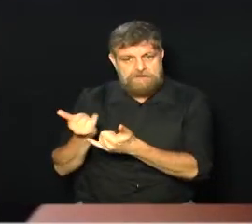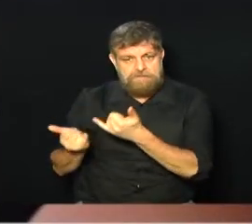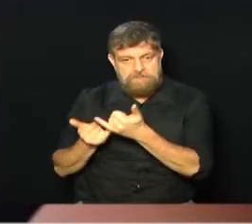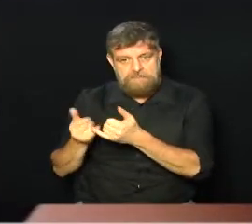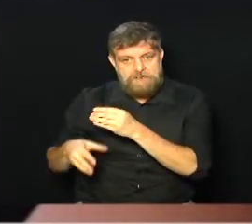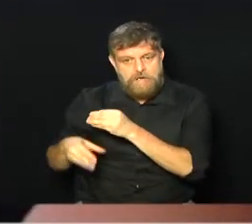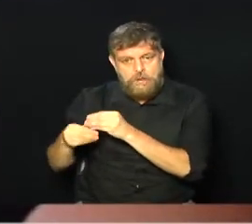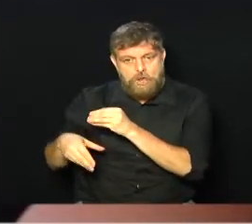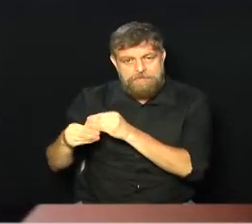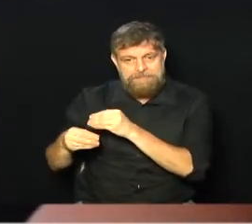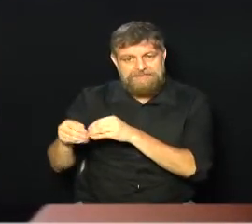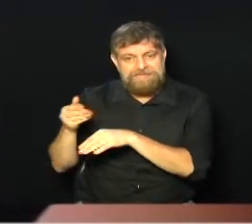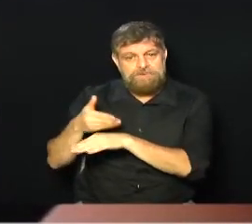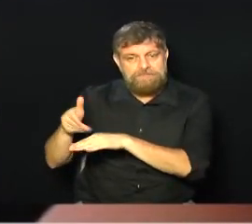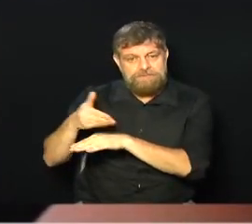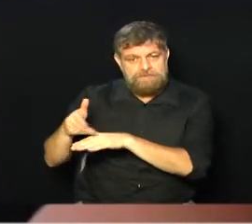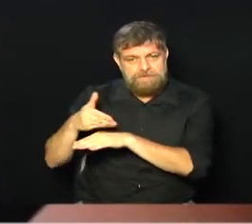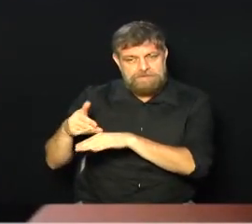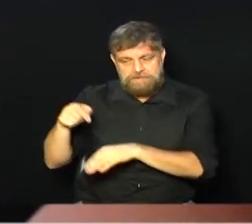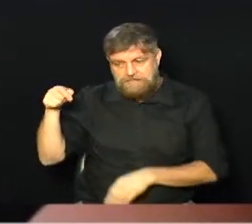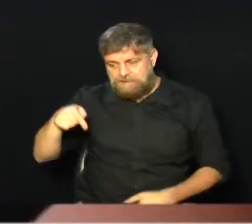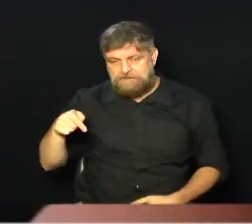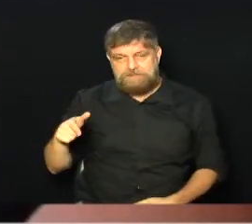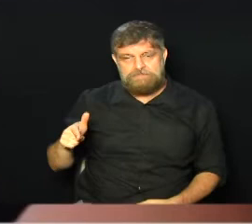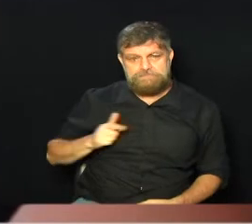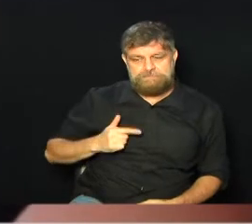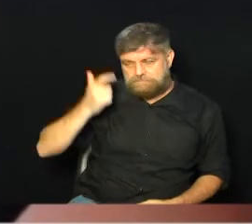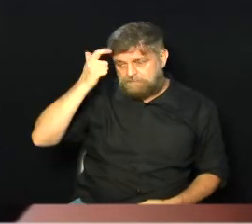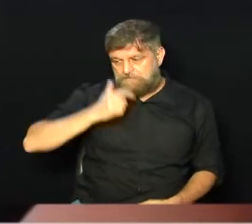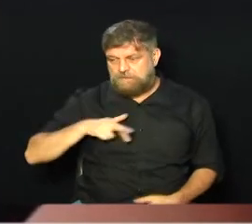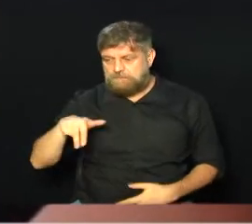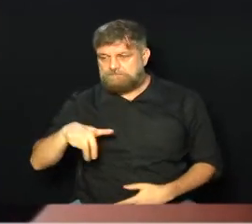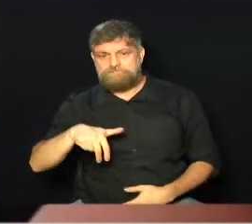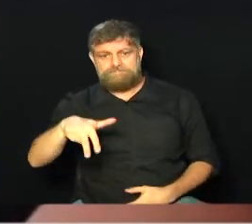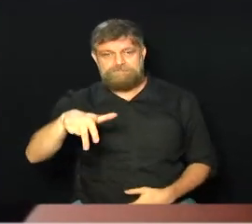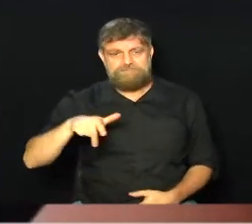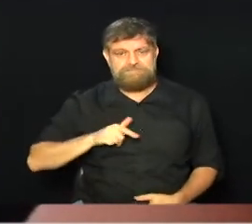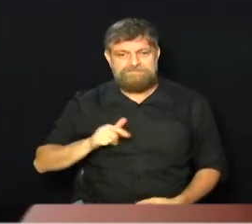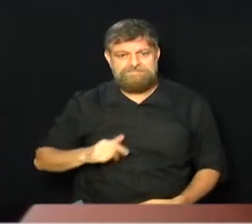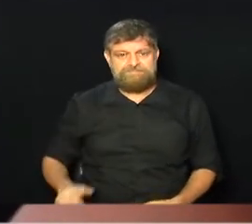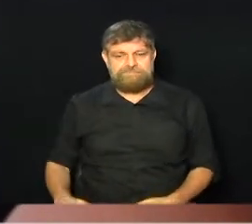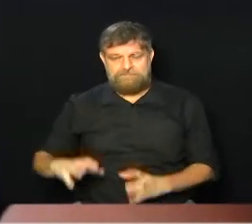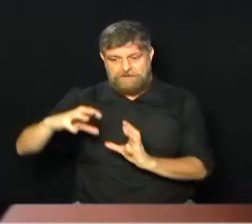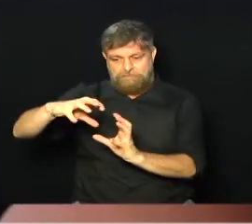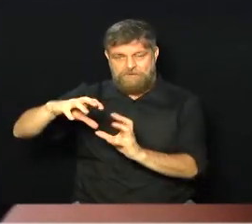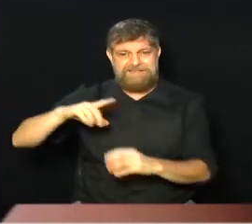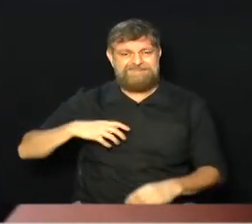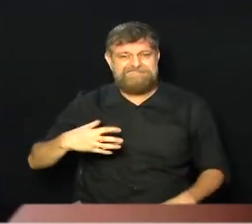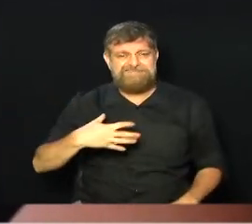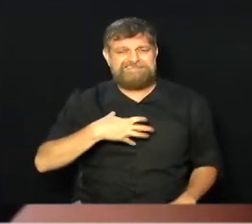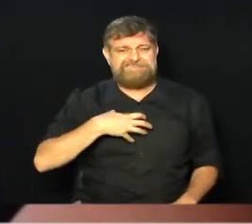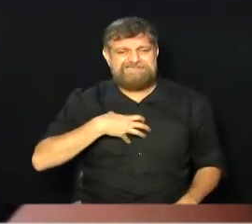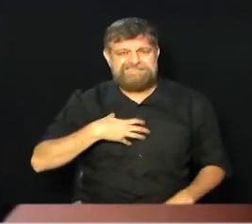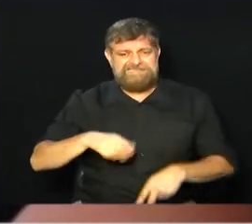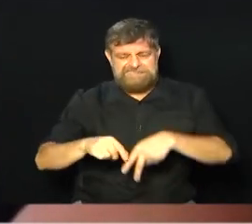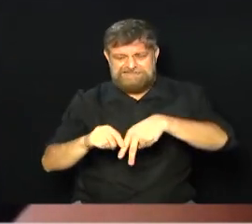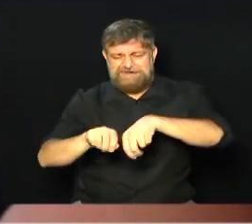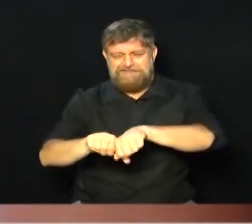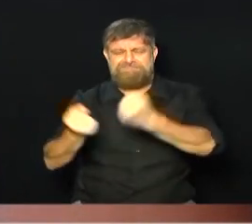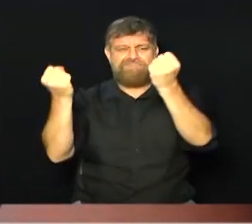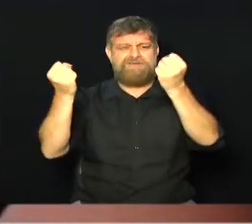complemento de treino. E nesse joguinho, eu estava no meio do joguinho, fui dominar a bola e eu senti que eu rompi o ligamento de